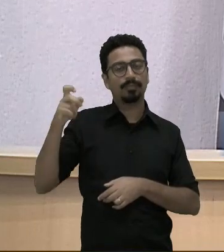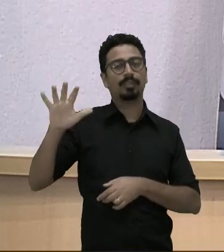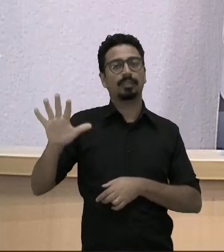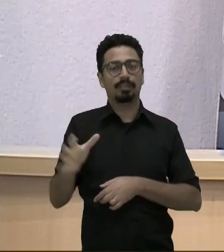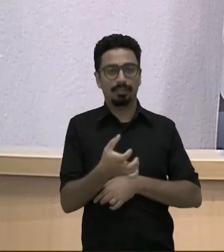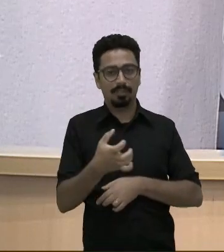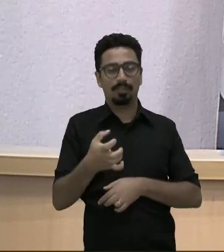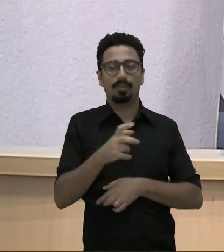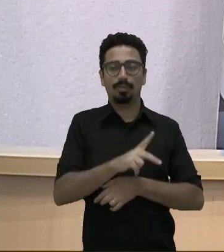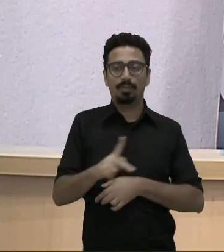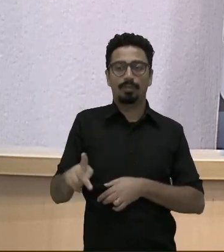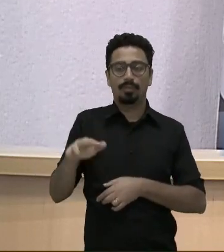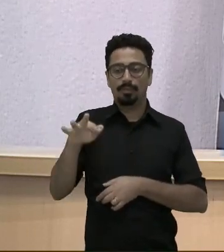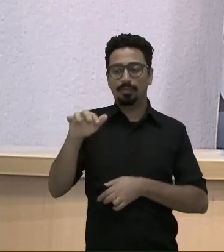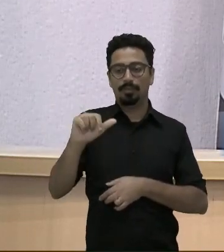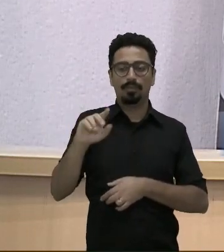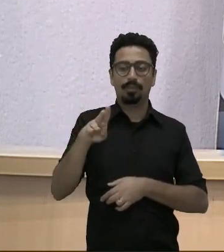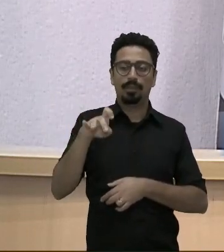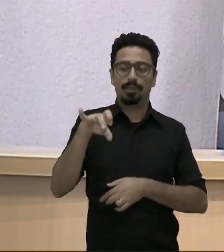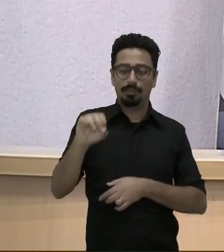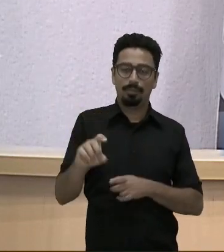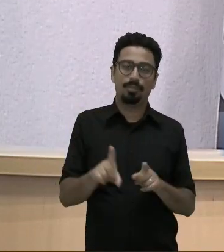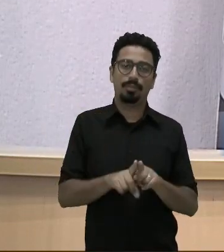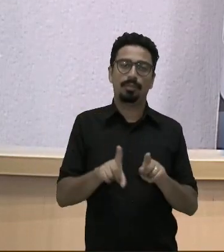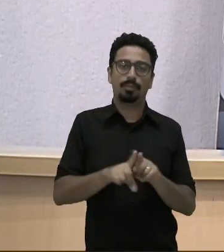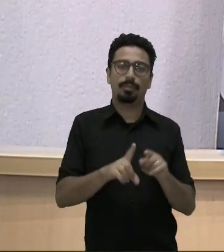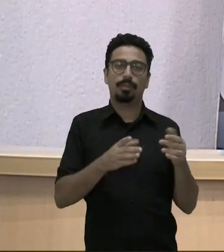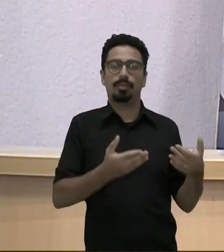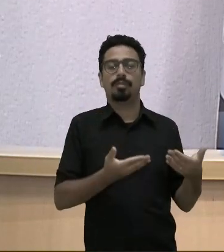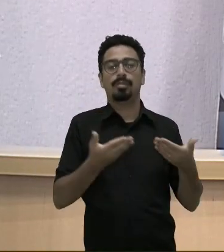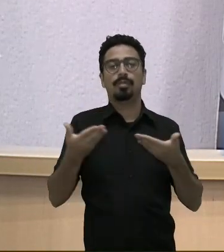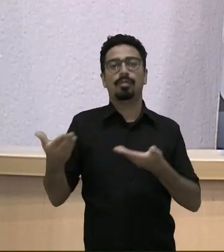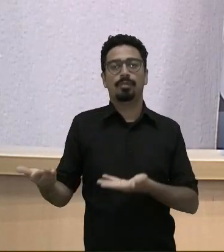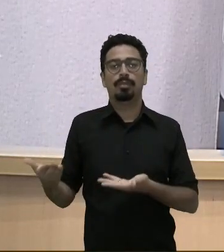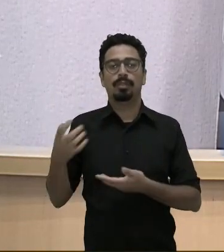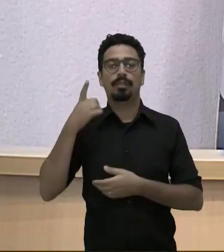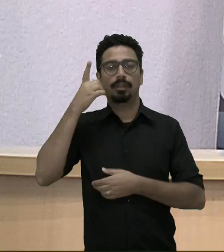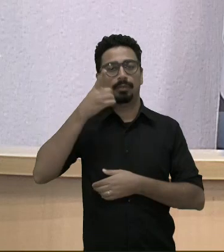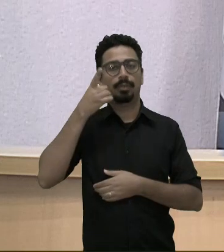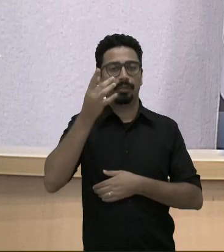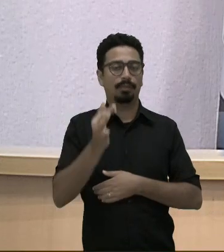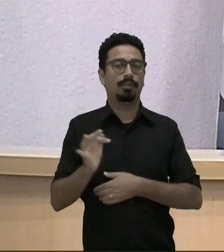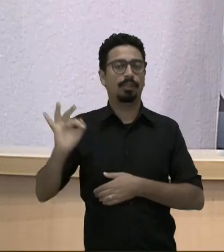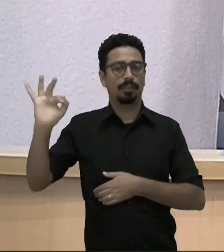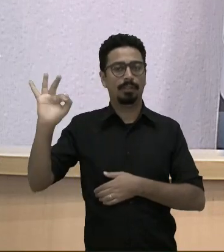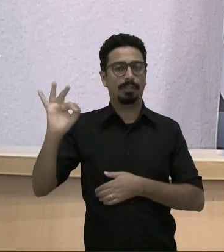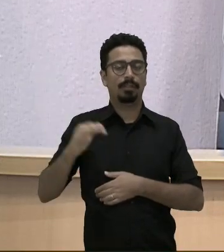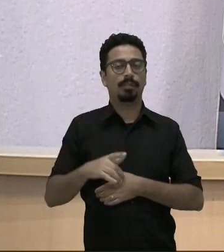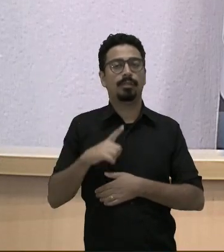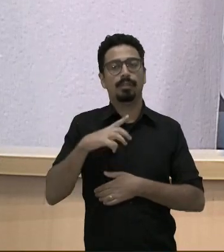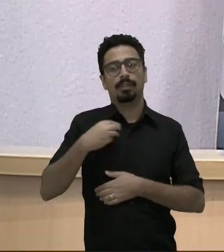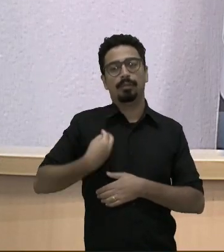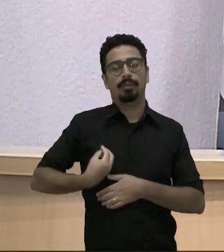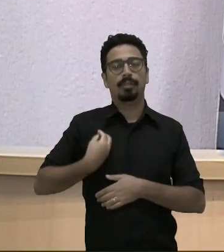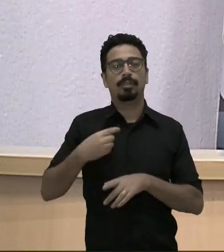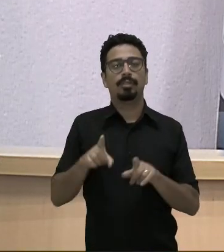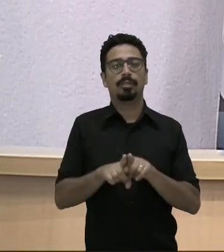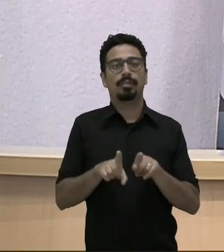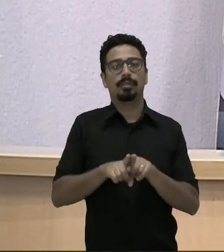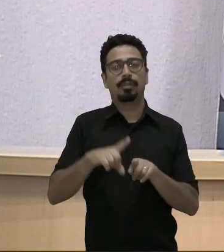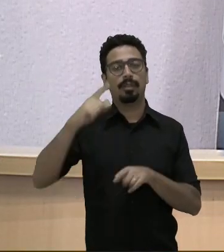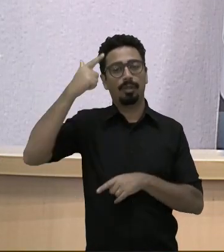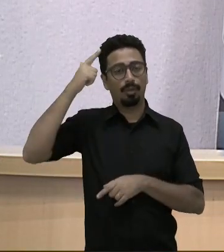professor Fábio, a nossa convidada aí, a deputada federal, que ela está aqui, a